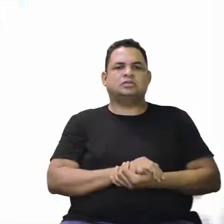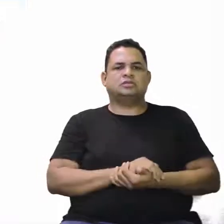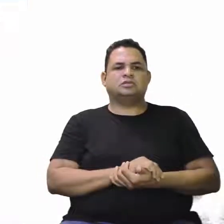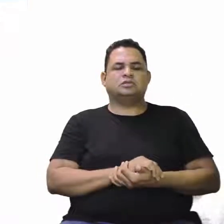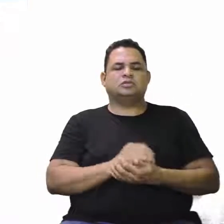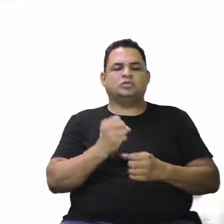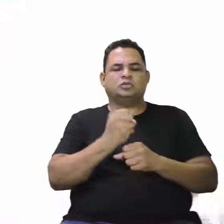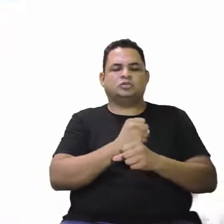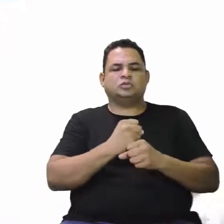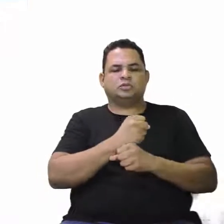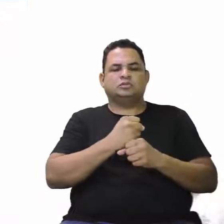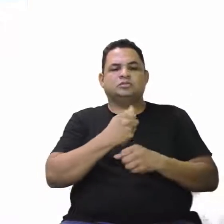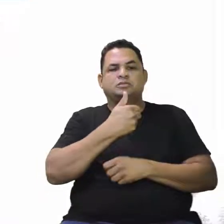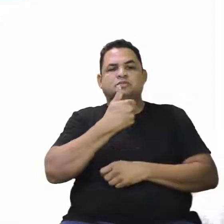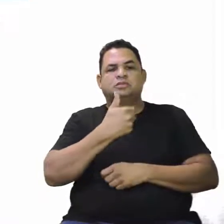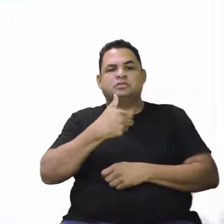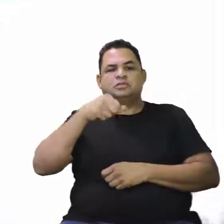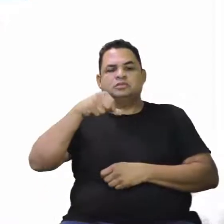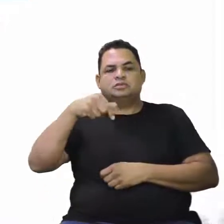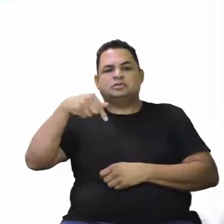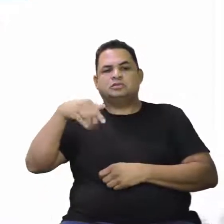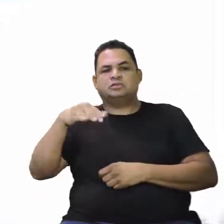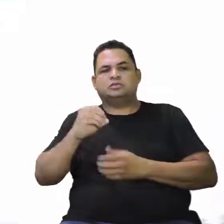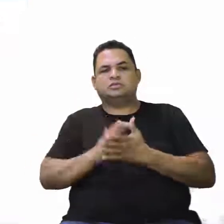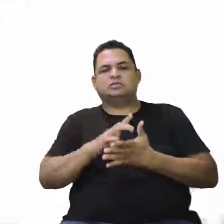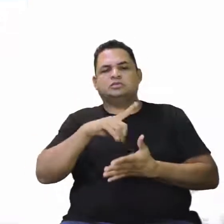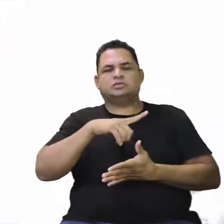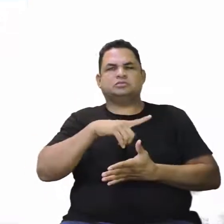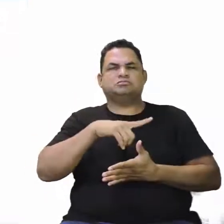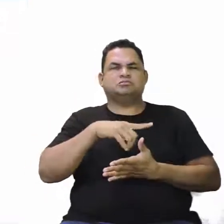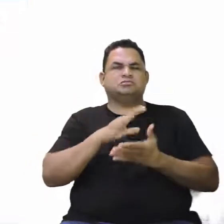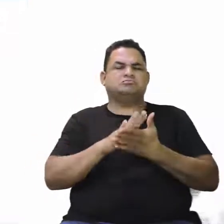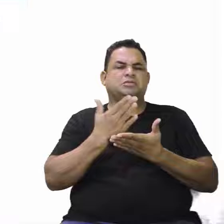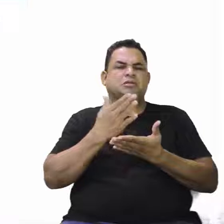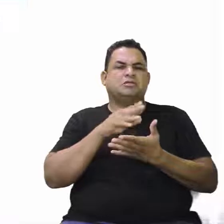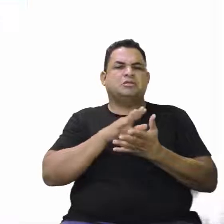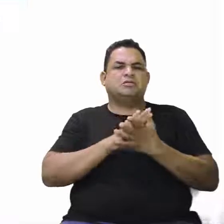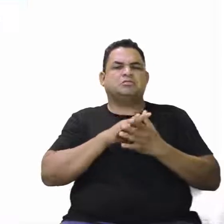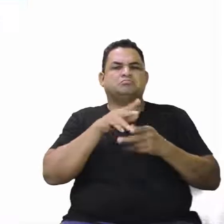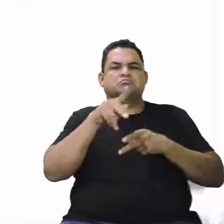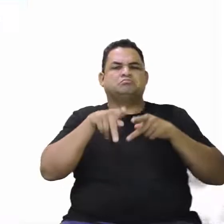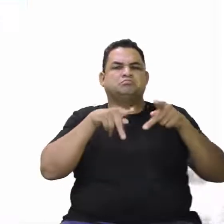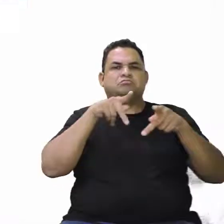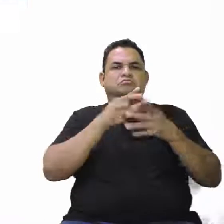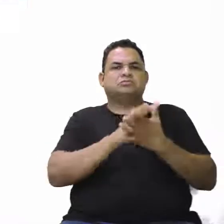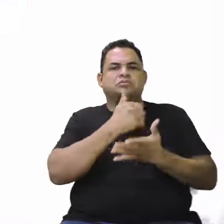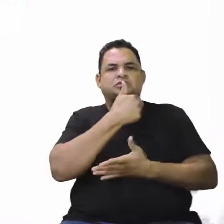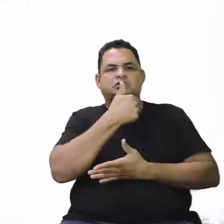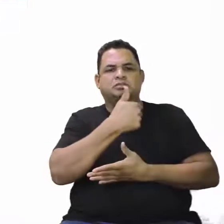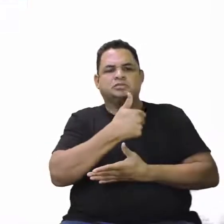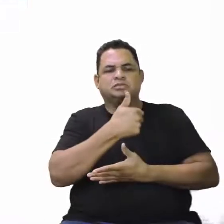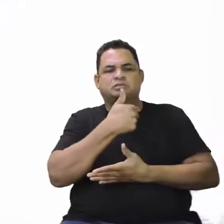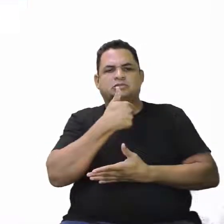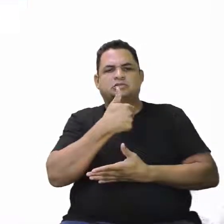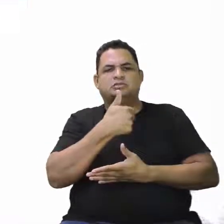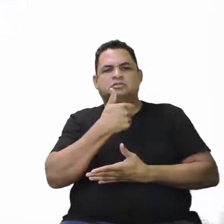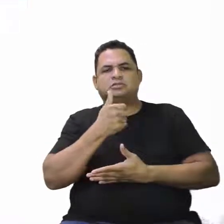em 1970, ela tinha uma população aproximadamente aí de 116 mil